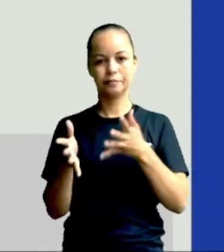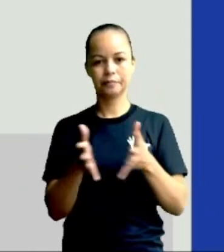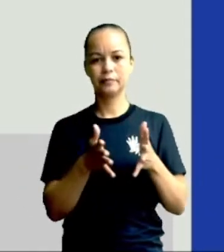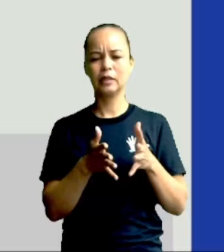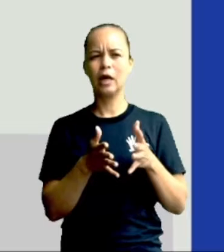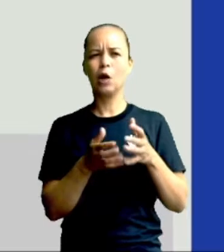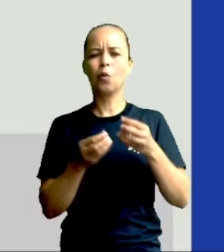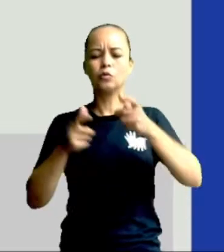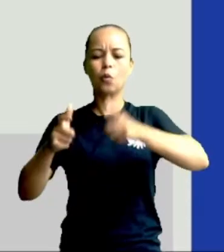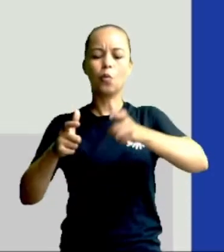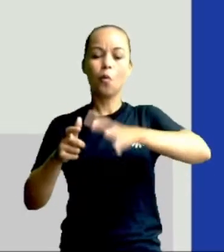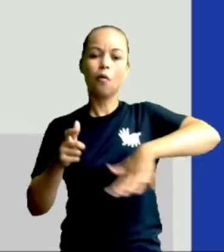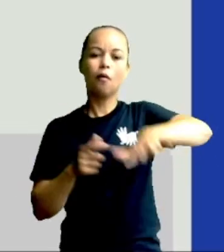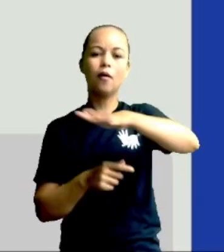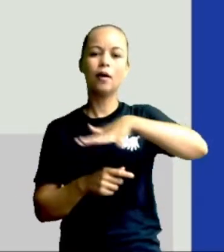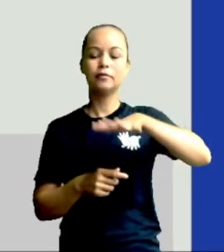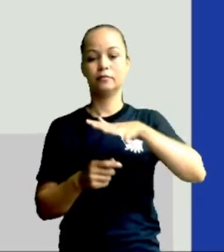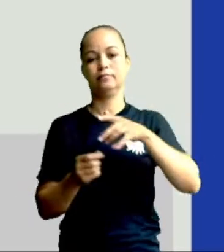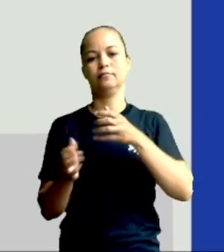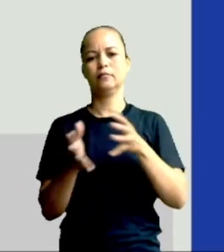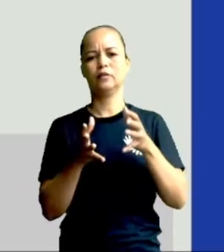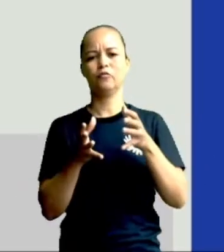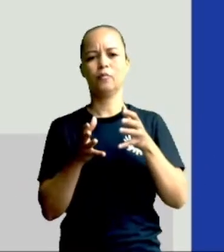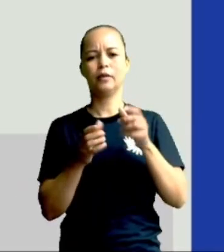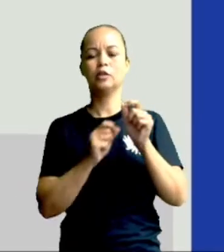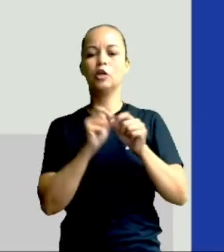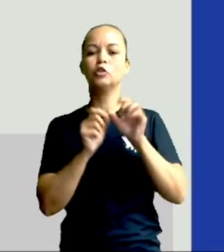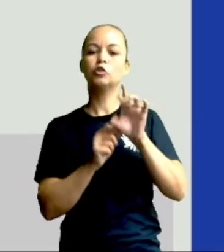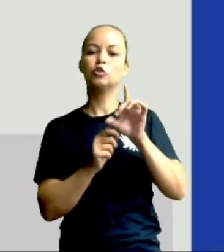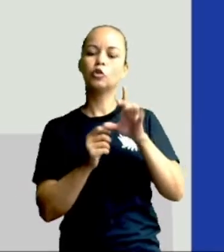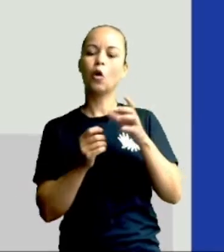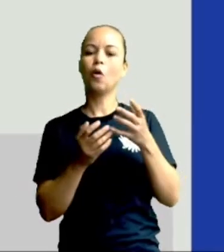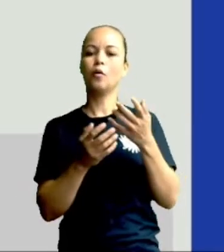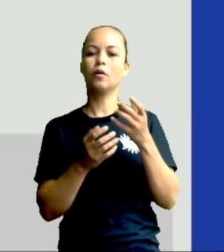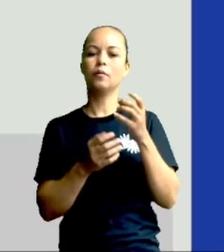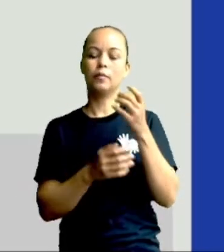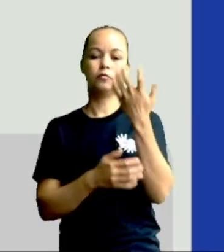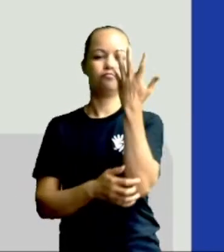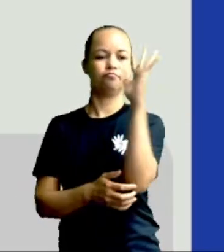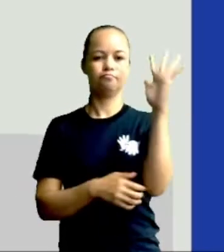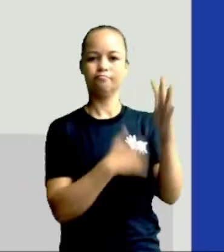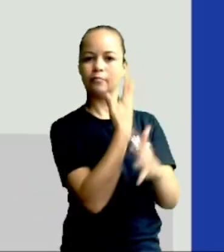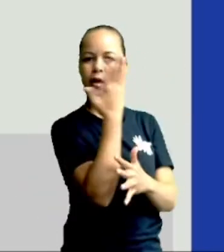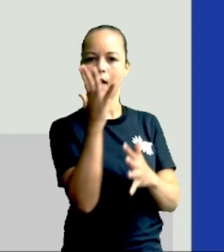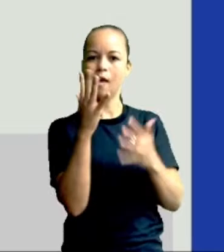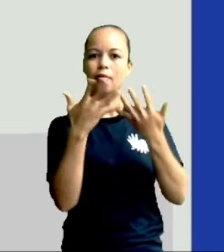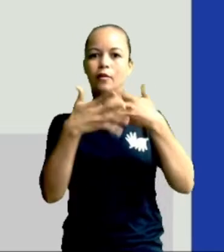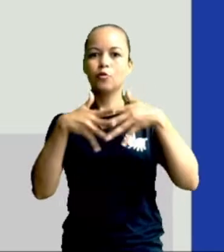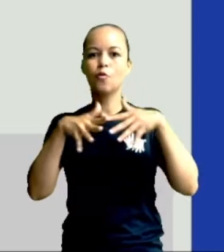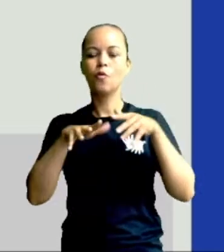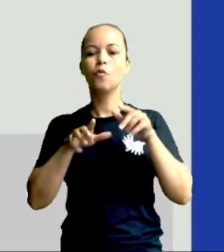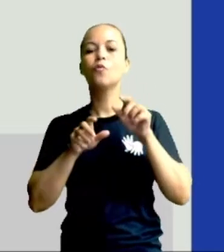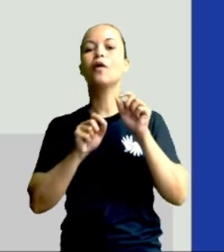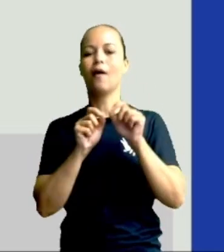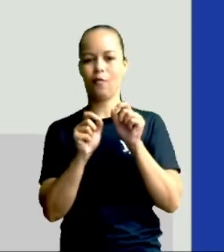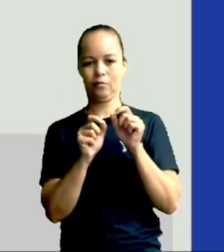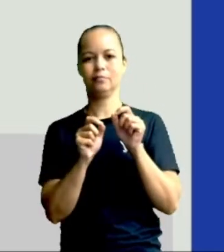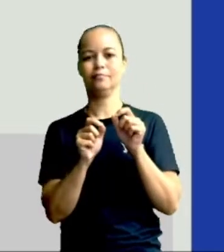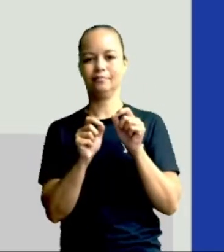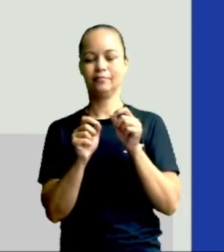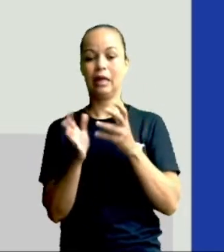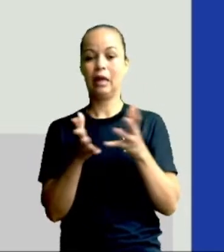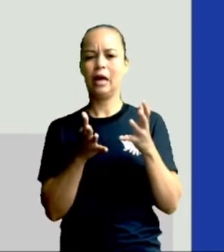Quando uma determinada área é formada apenas pelos elementos da natureza, falamos de uma paisagem